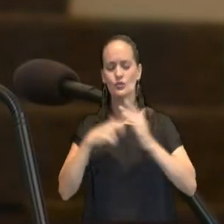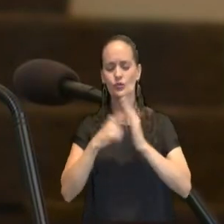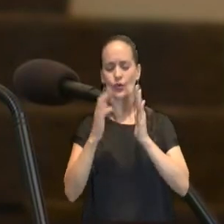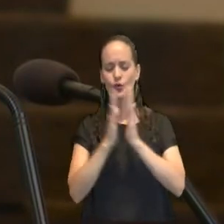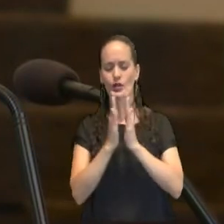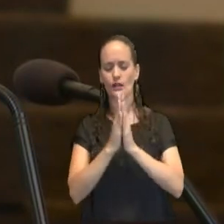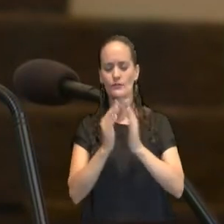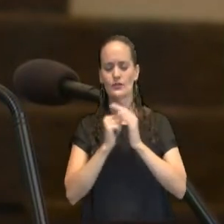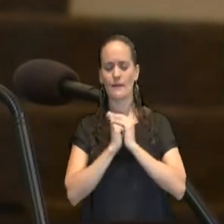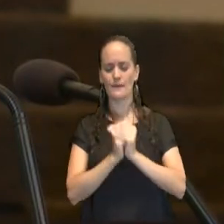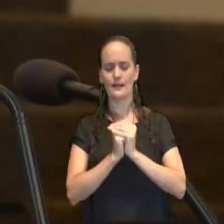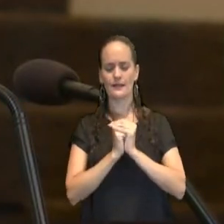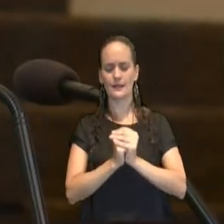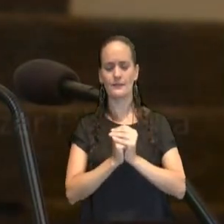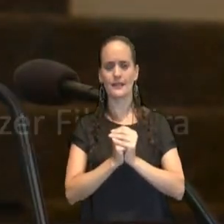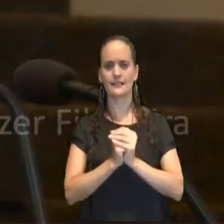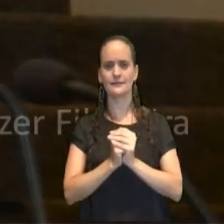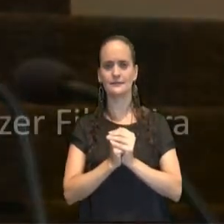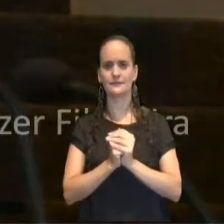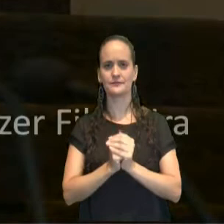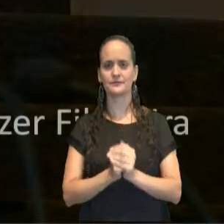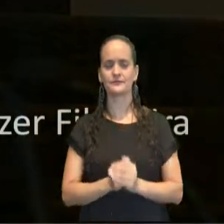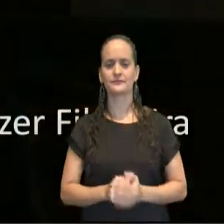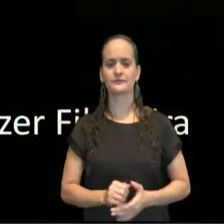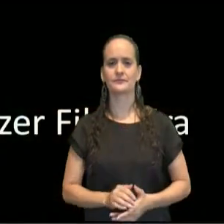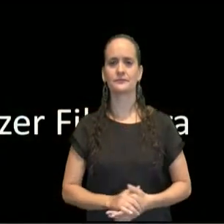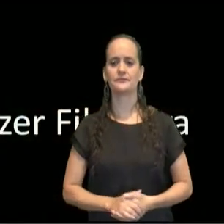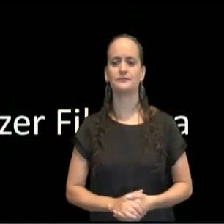oramos, amém e amém.